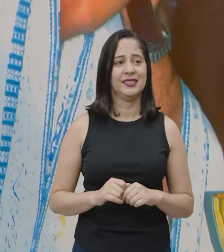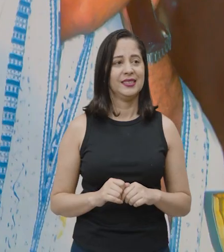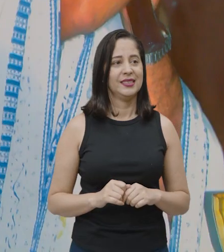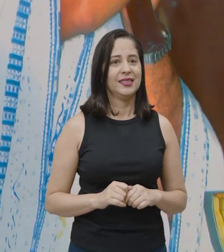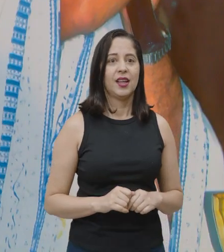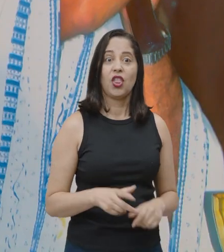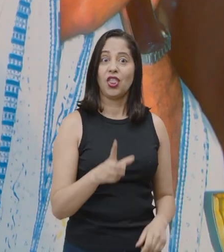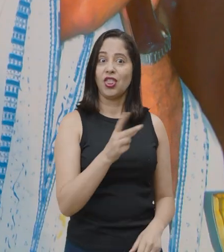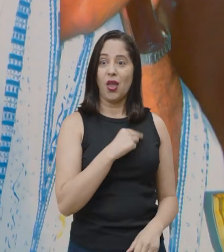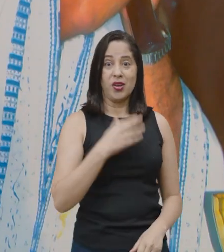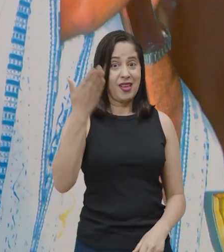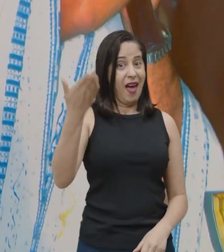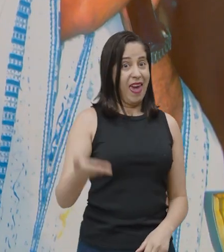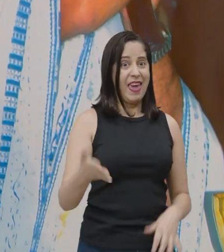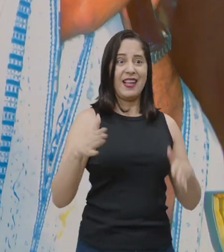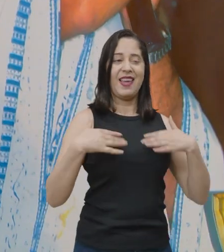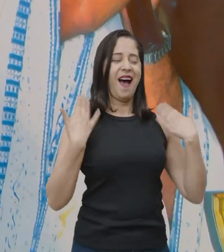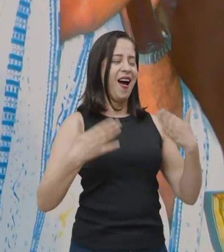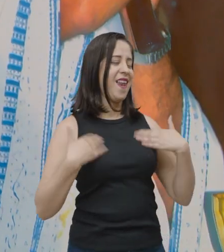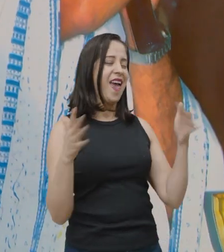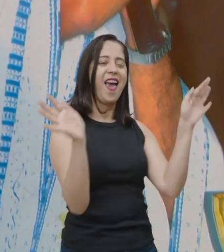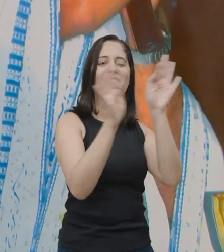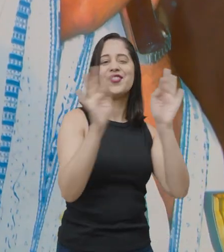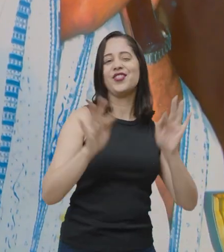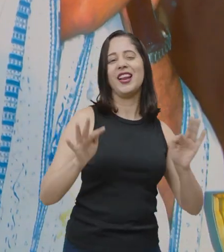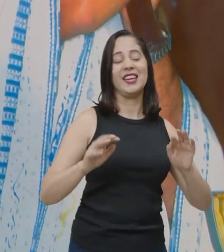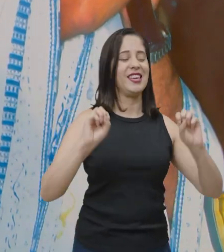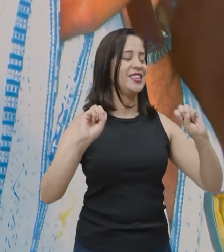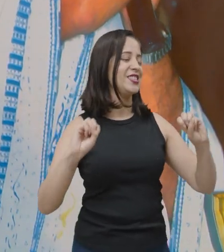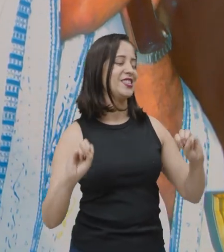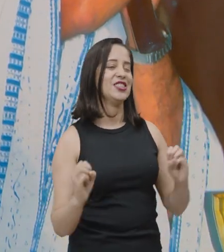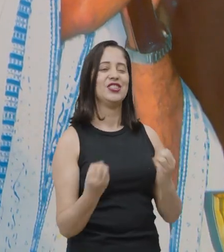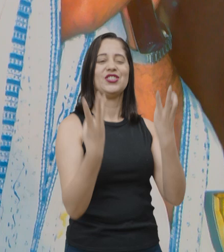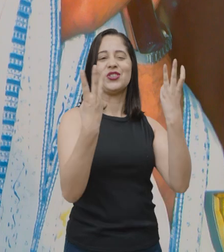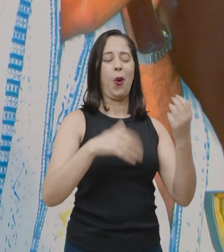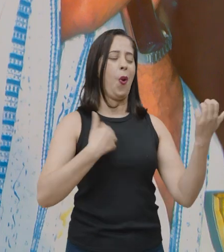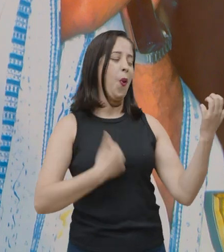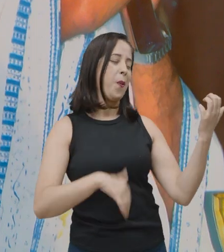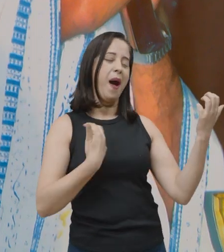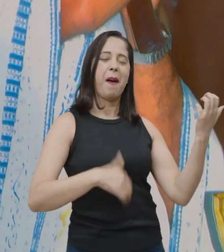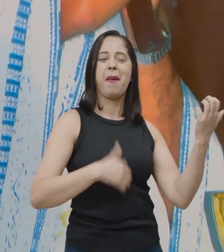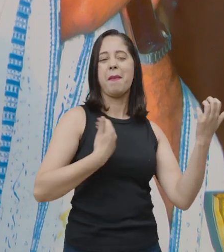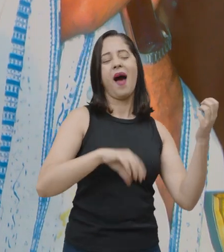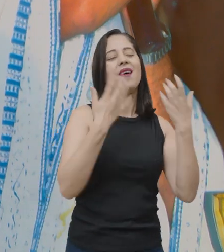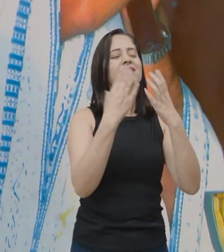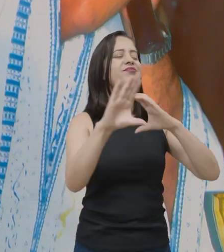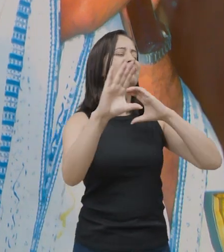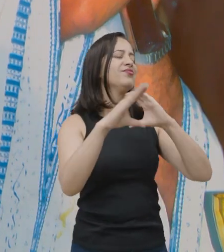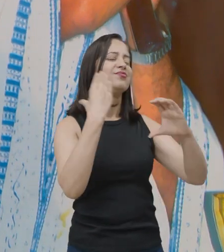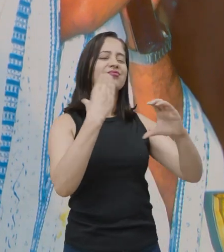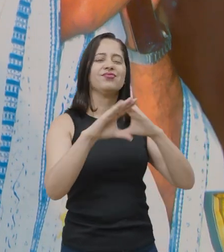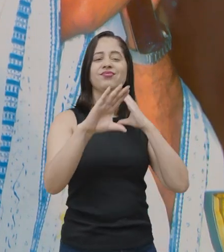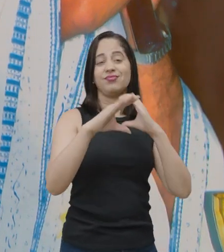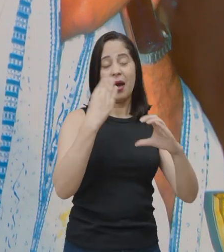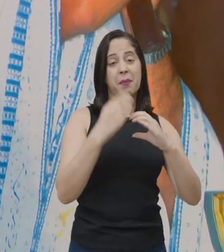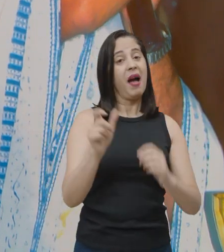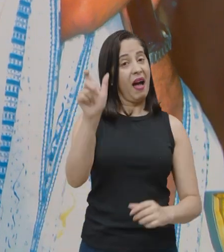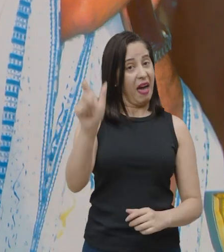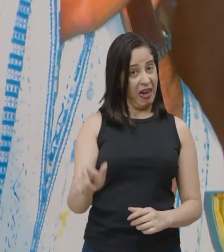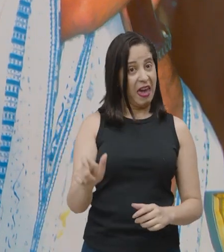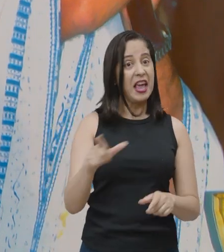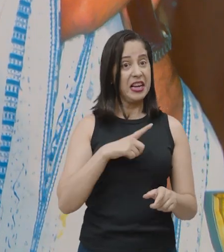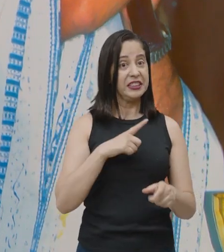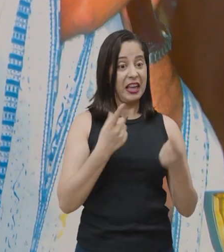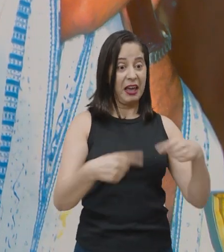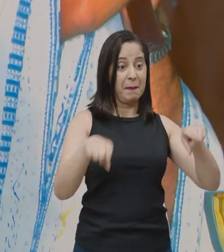quermesse. Ele era a alegria toda, ele adorava cantar, ele fazia show sertanejo, raiz mesmo, que ele tinha uma parceria, né, com o